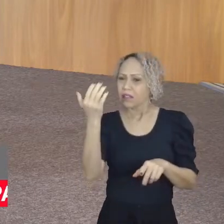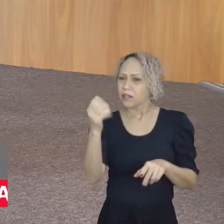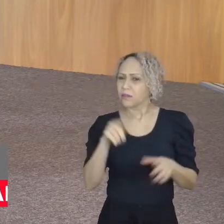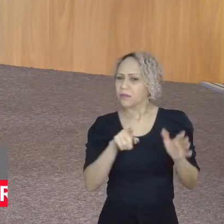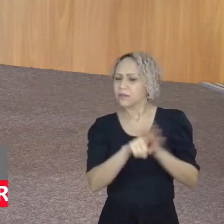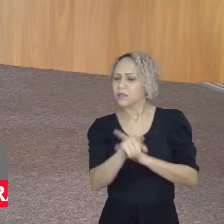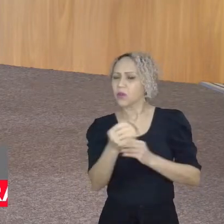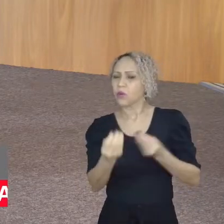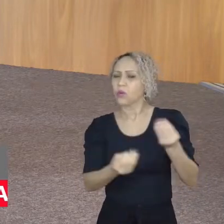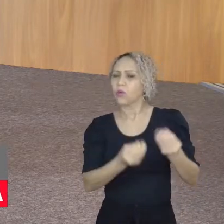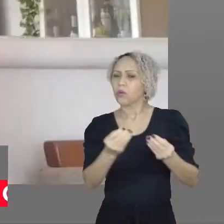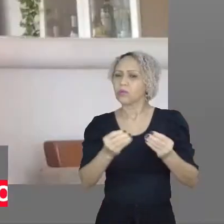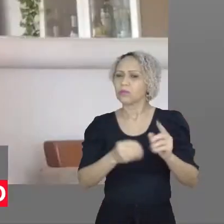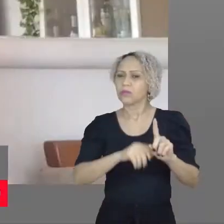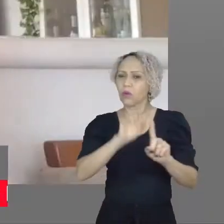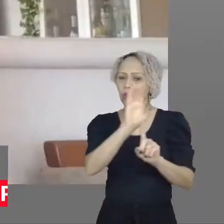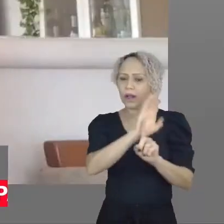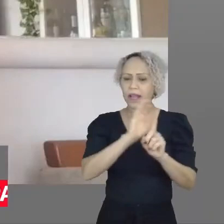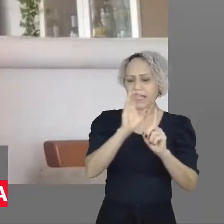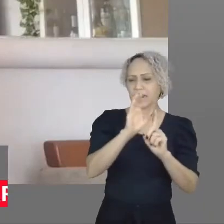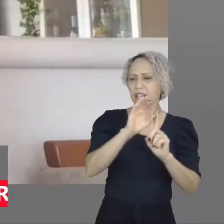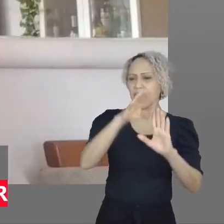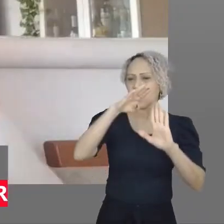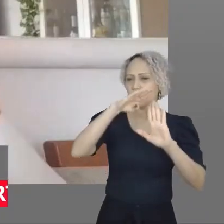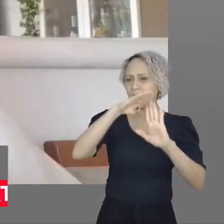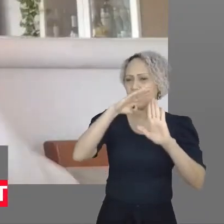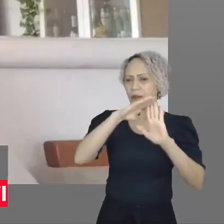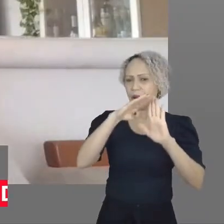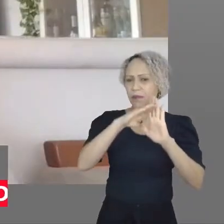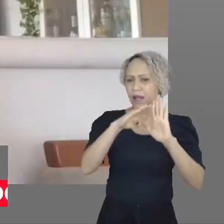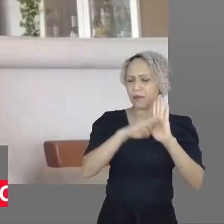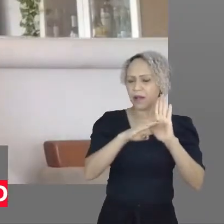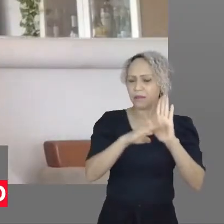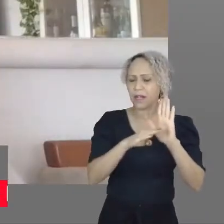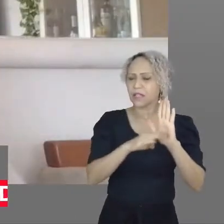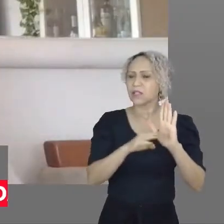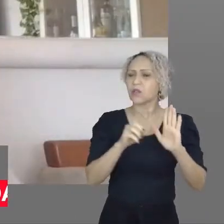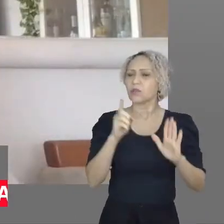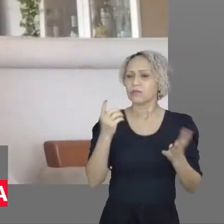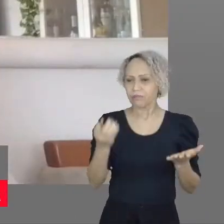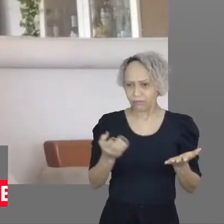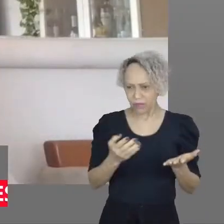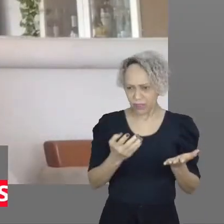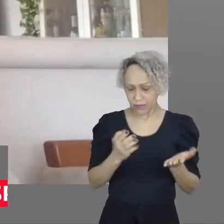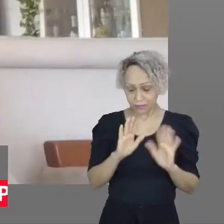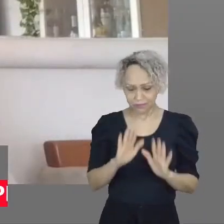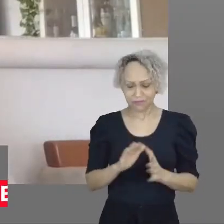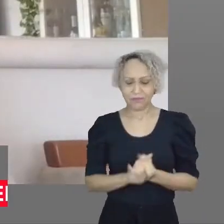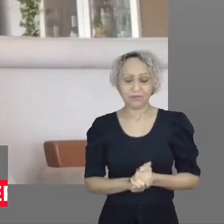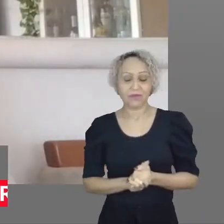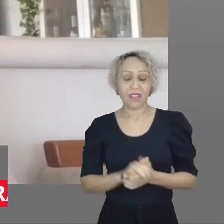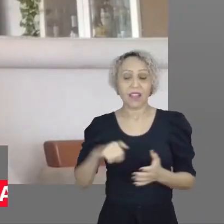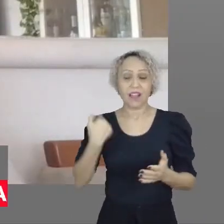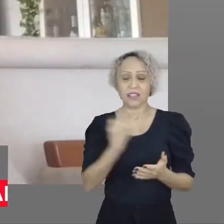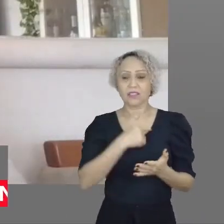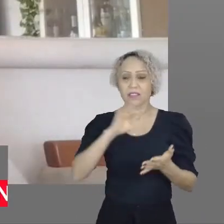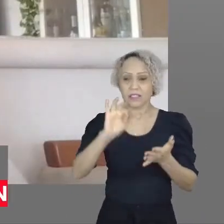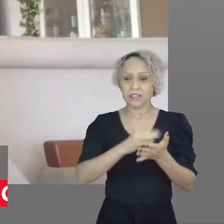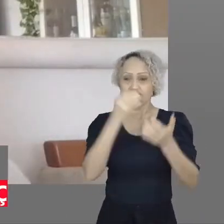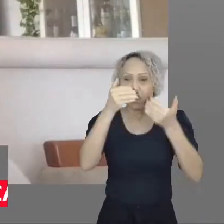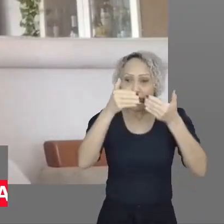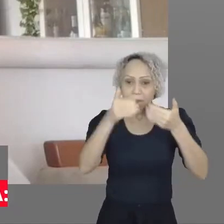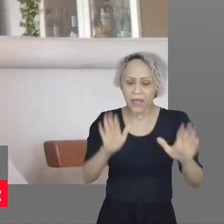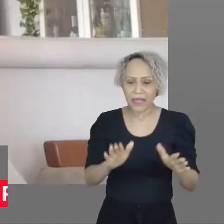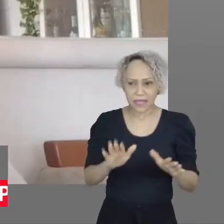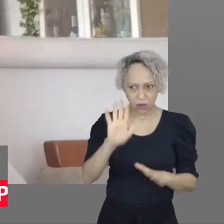As inscrições estão abertas. Nossa primeira oficina, inclusive quero deixar aqui o convite para todo mundo. Amanhã a gente vai estar com a